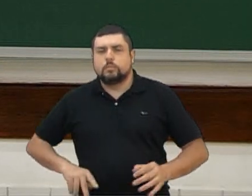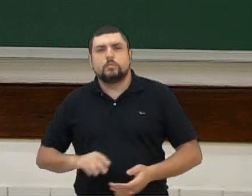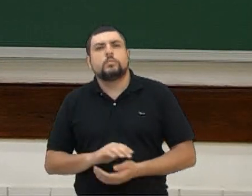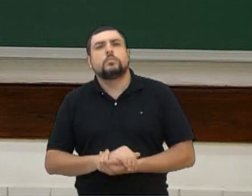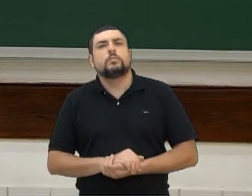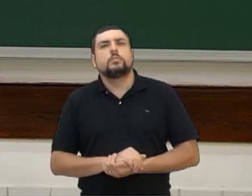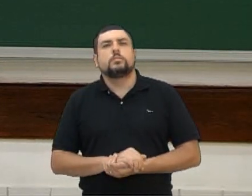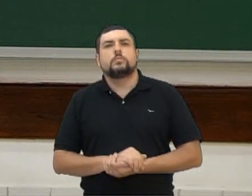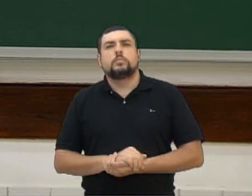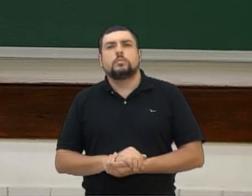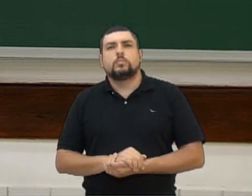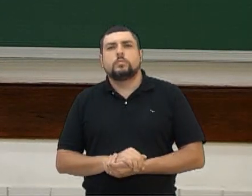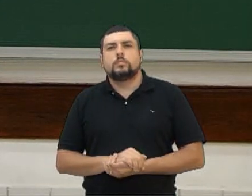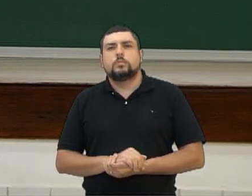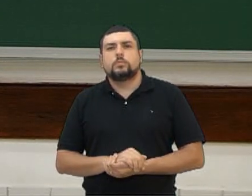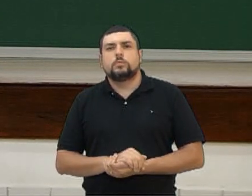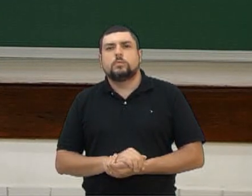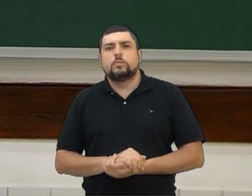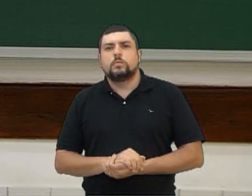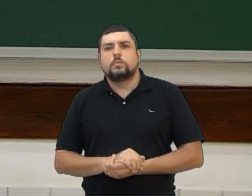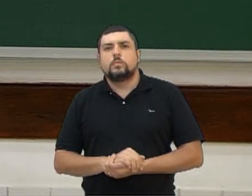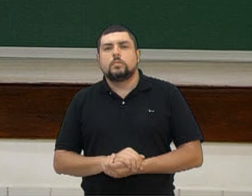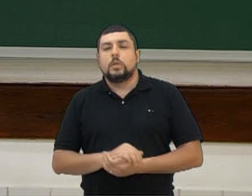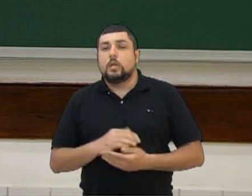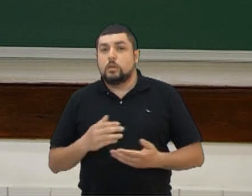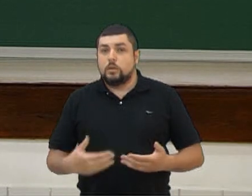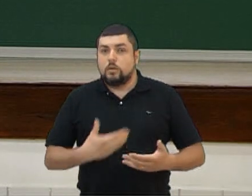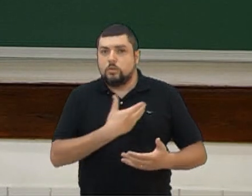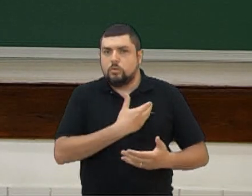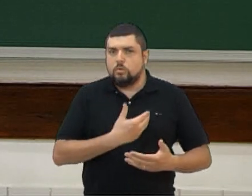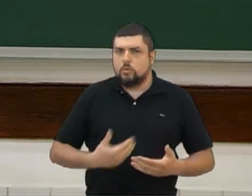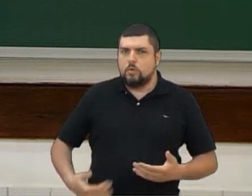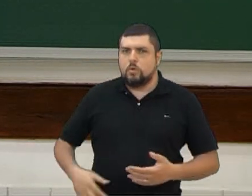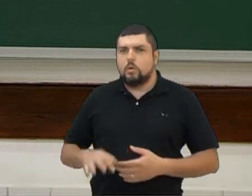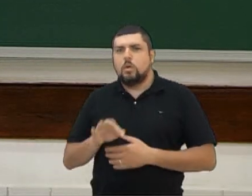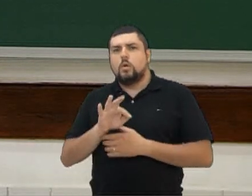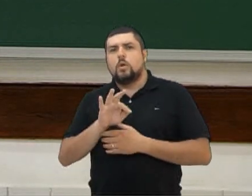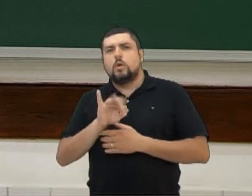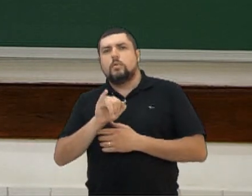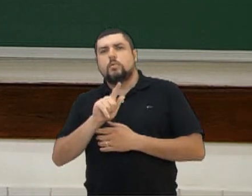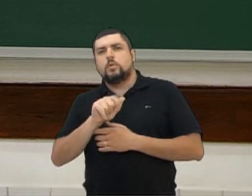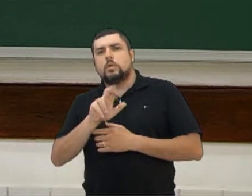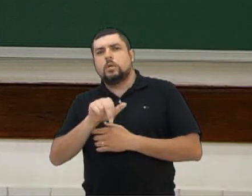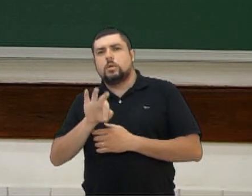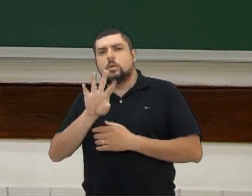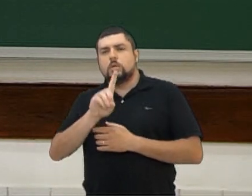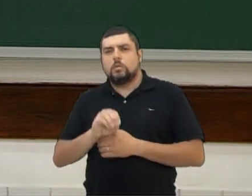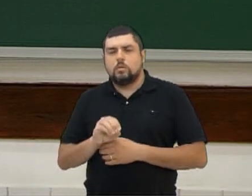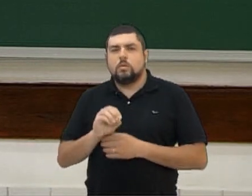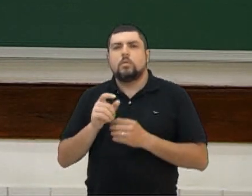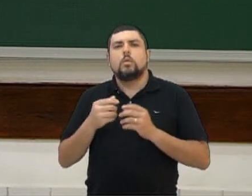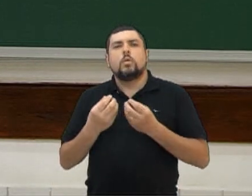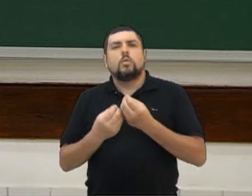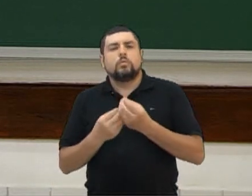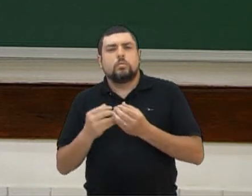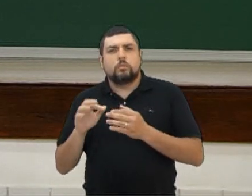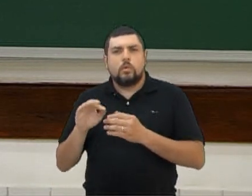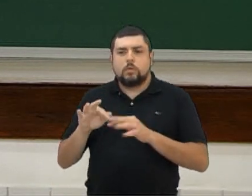Então, a partir do final do governo Figueiredo, a gente tem o desfecho e o final da ditadura, e a partir